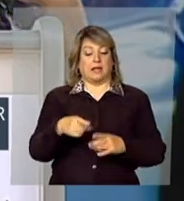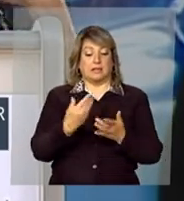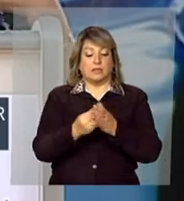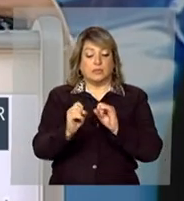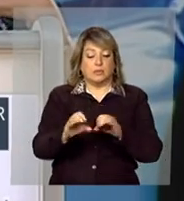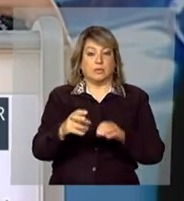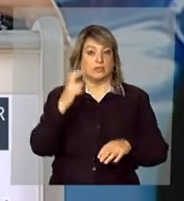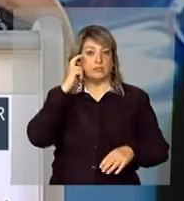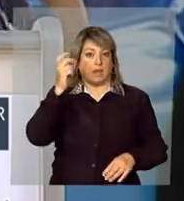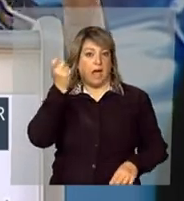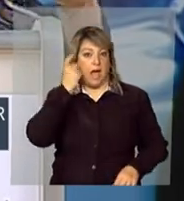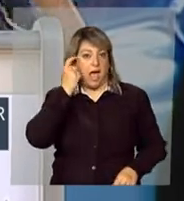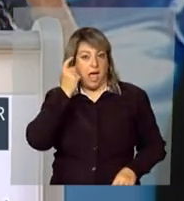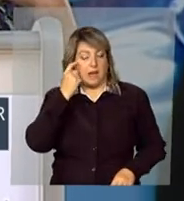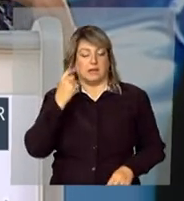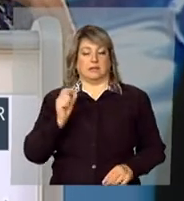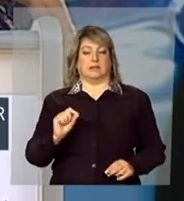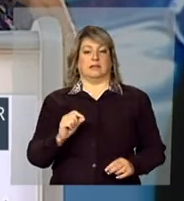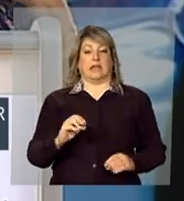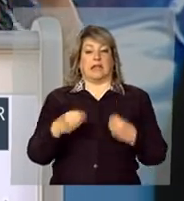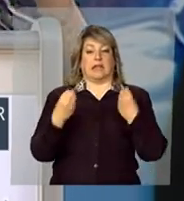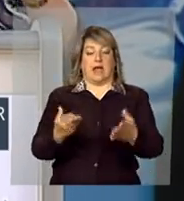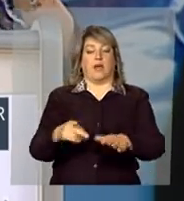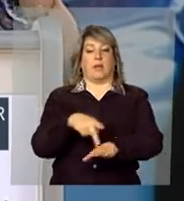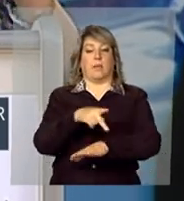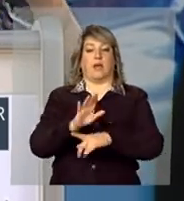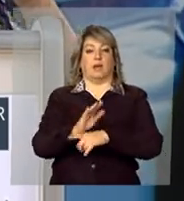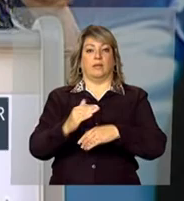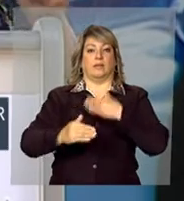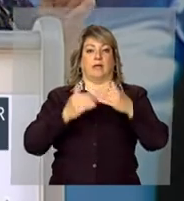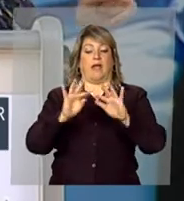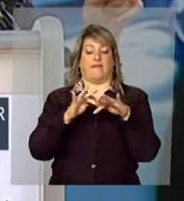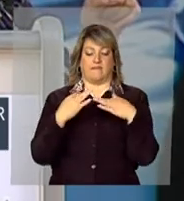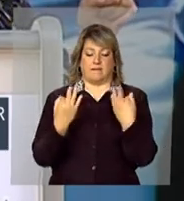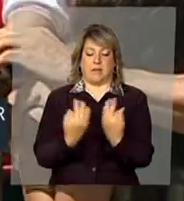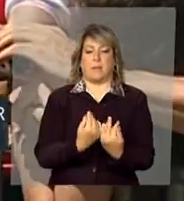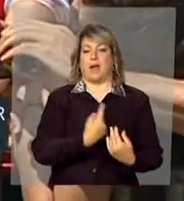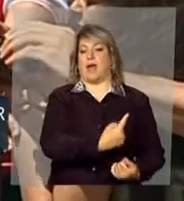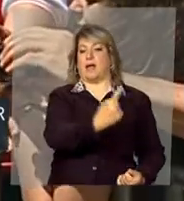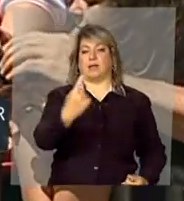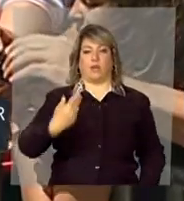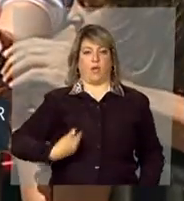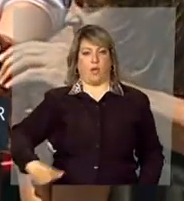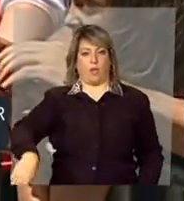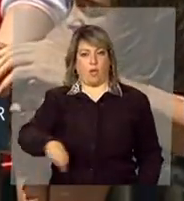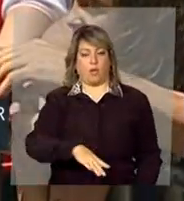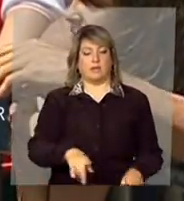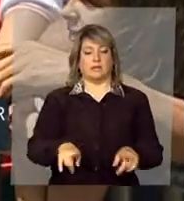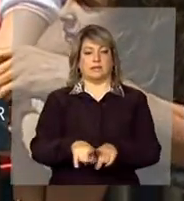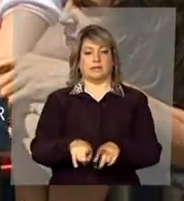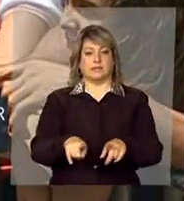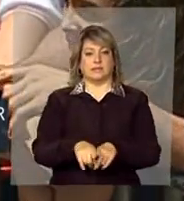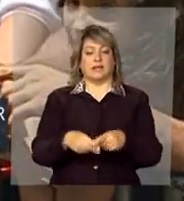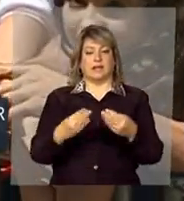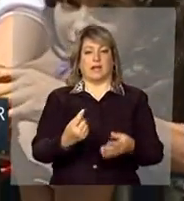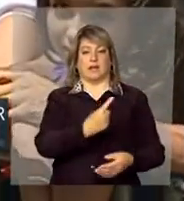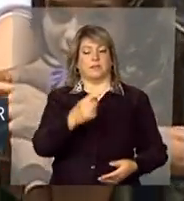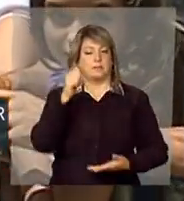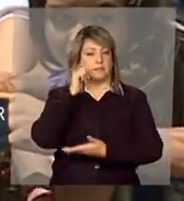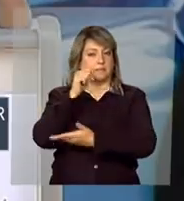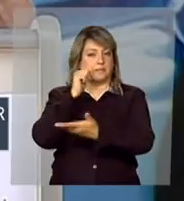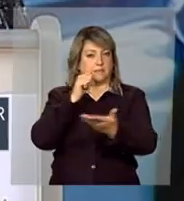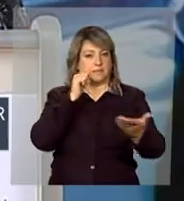para o país, dá para o país, dá para a família de cada um de nós e dá para cada uma